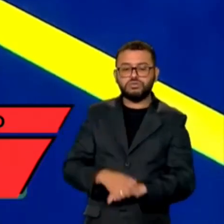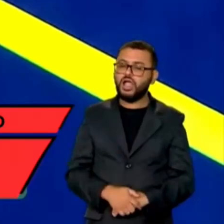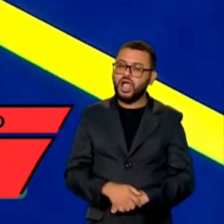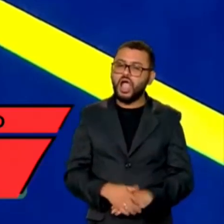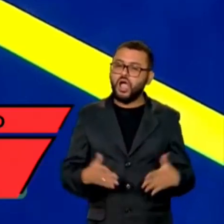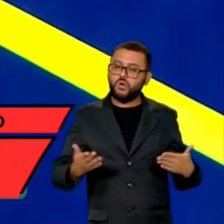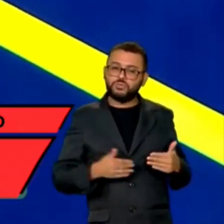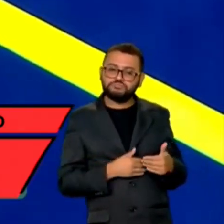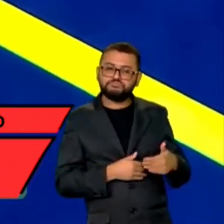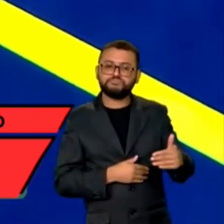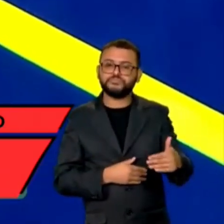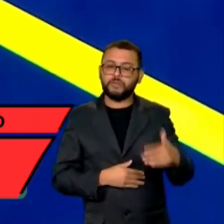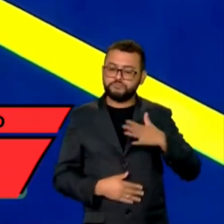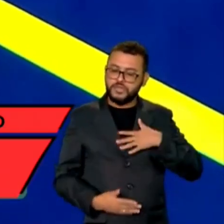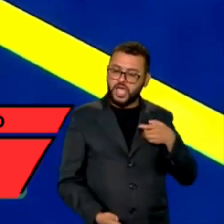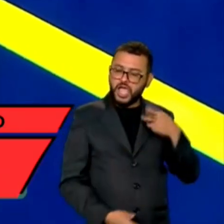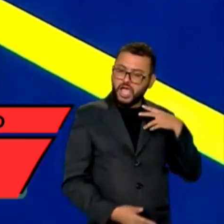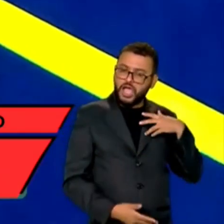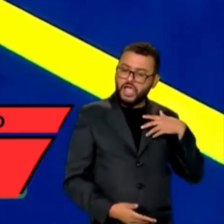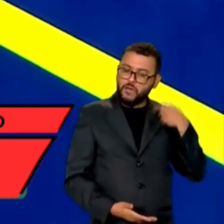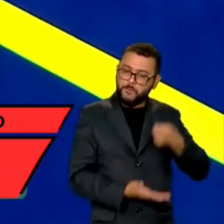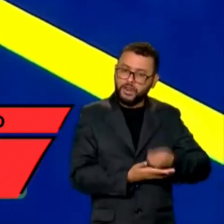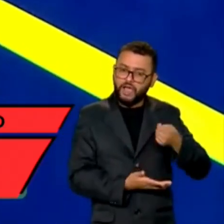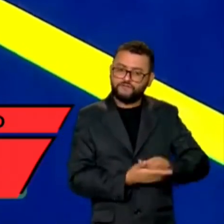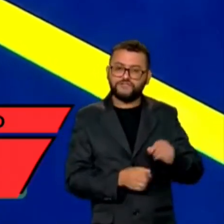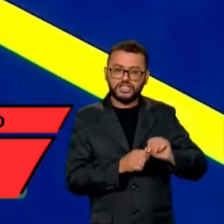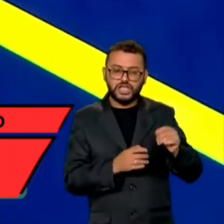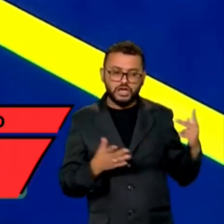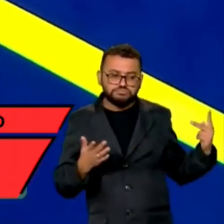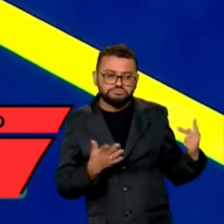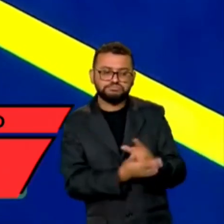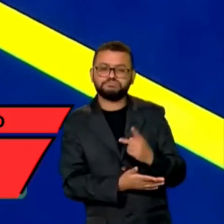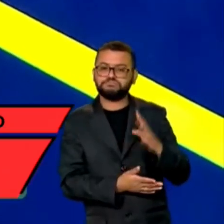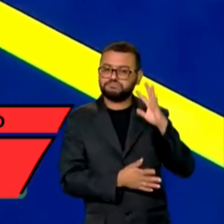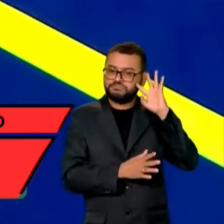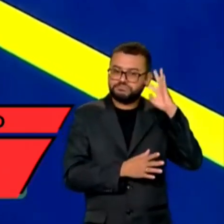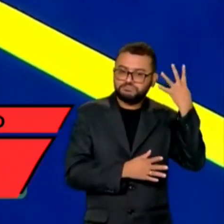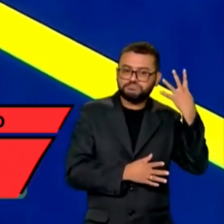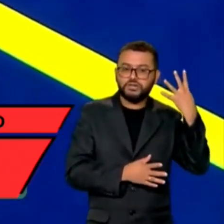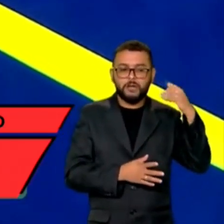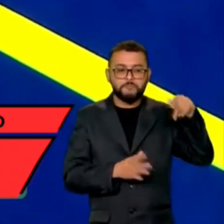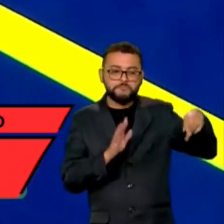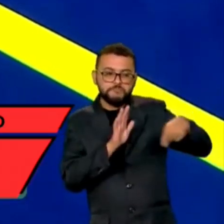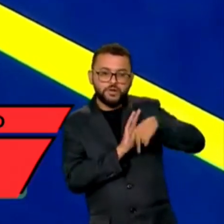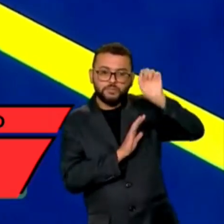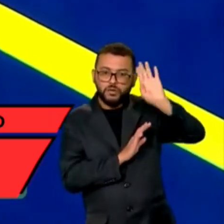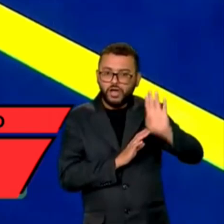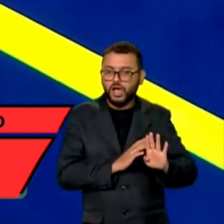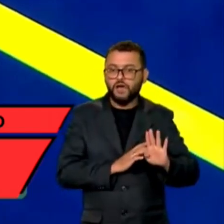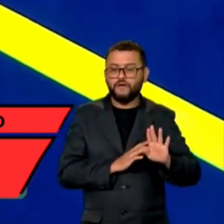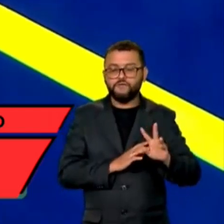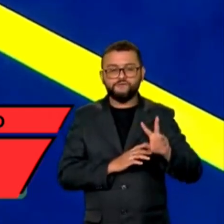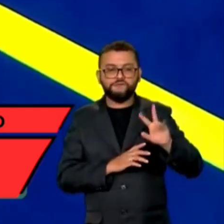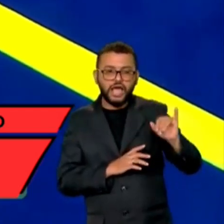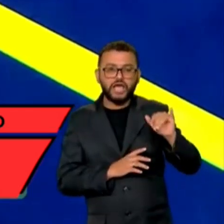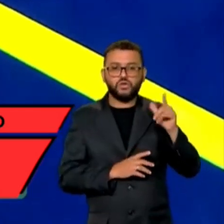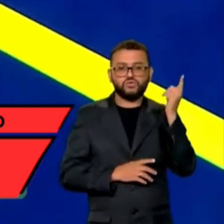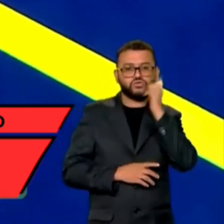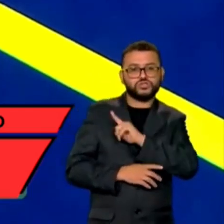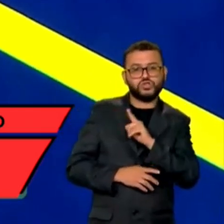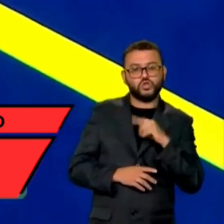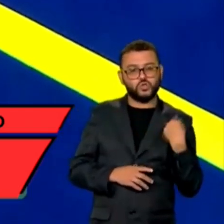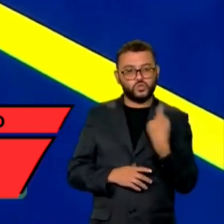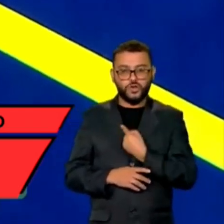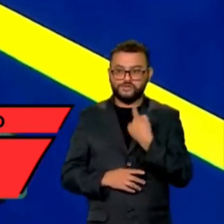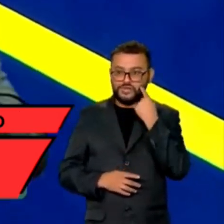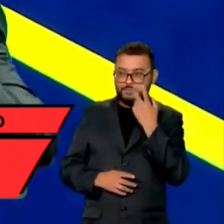para frente, a minha obrigação é fazer isso acontecer. Acontecer no Brasil. Fazer com que a gente seja